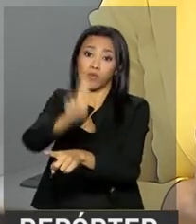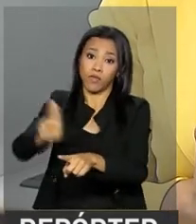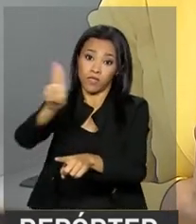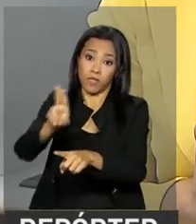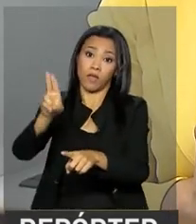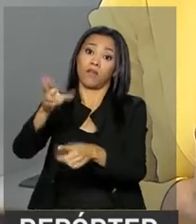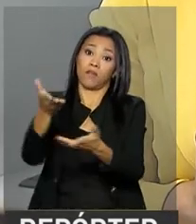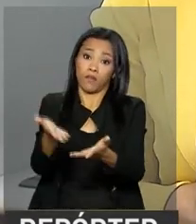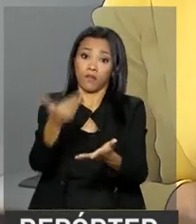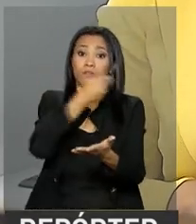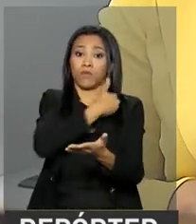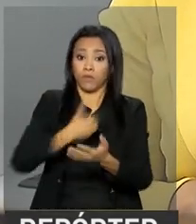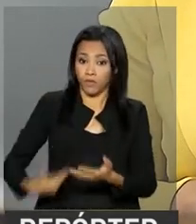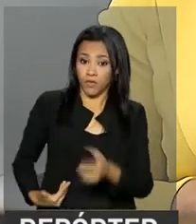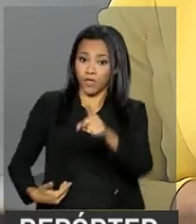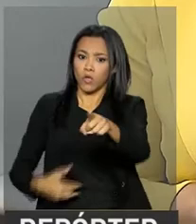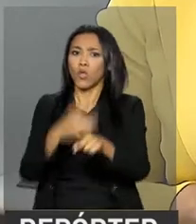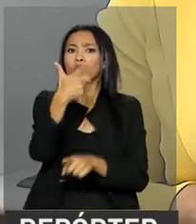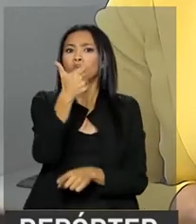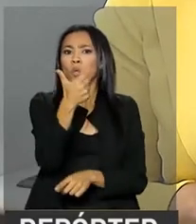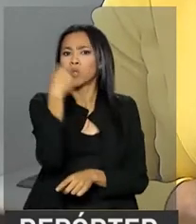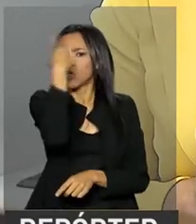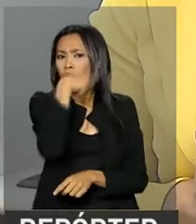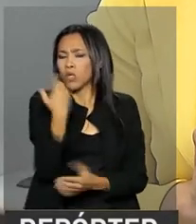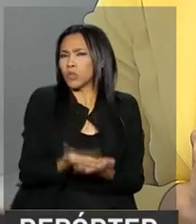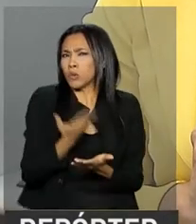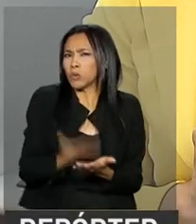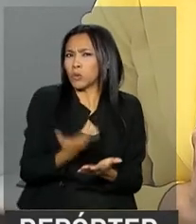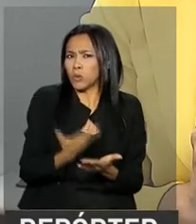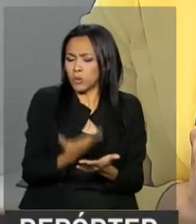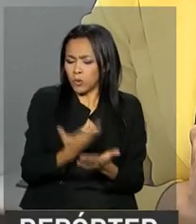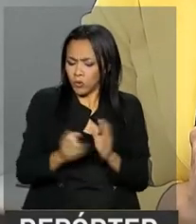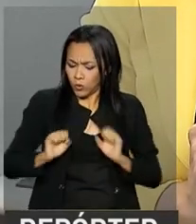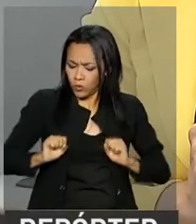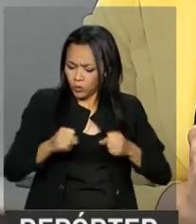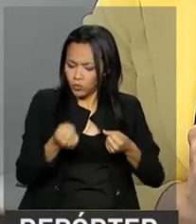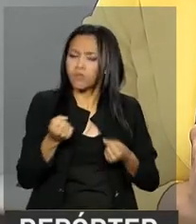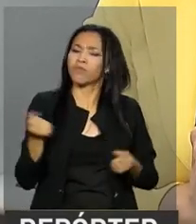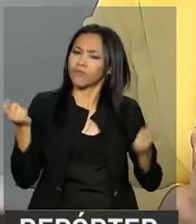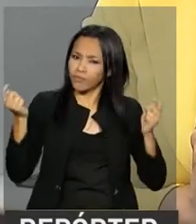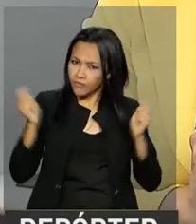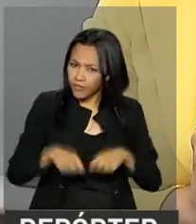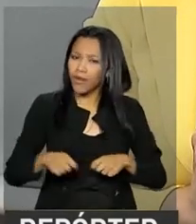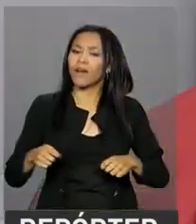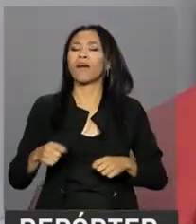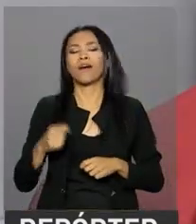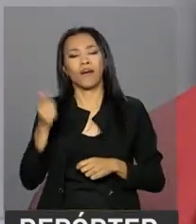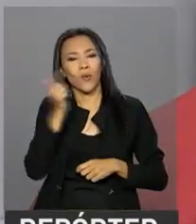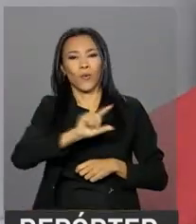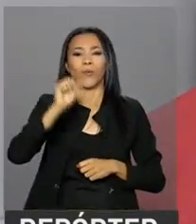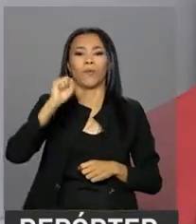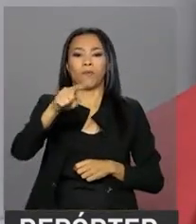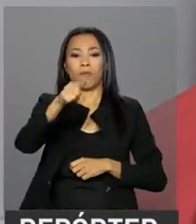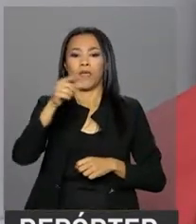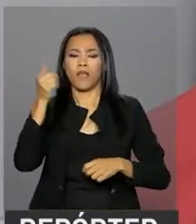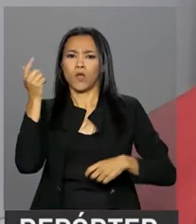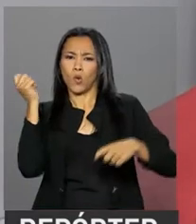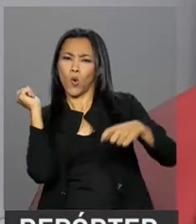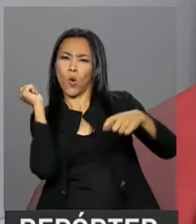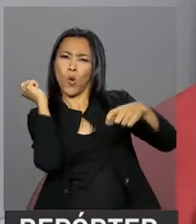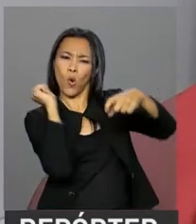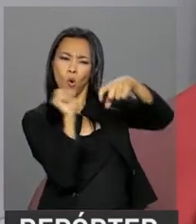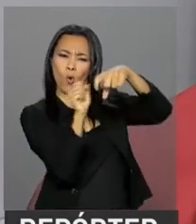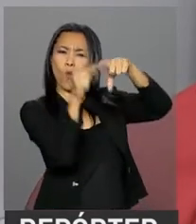uma rotina de mais de 12 horas de estudo por dia, o Lucas garante que vai valer a pena o esforço. Eu bati na trave uma vez,